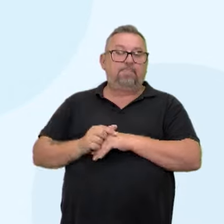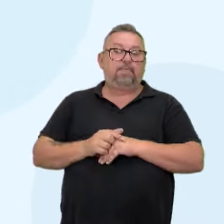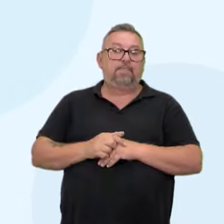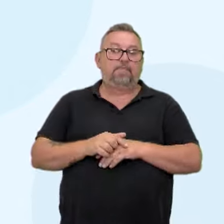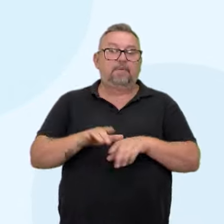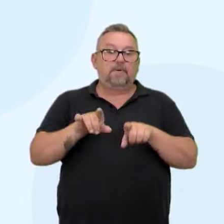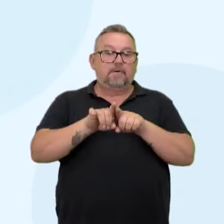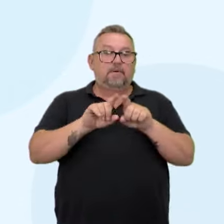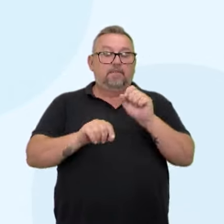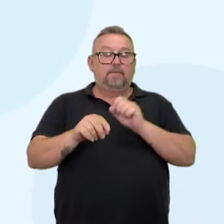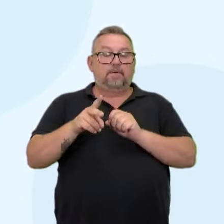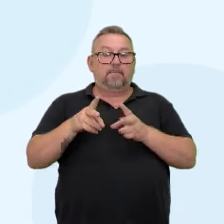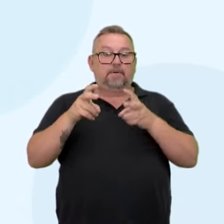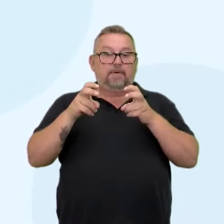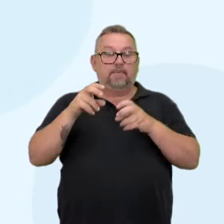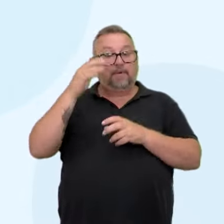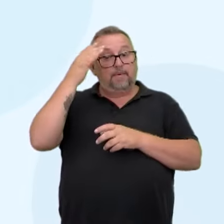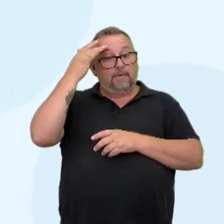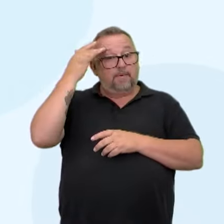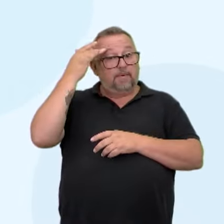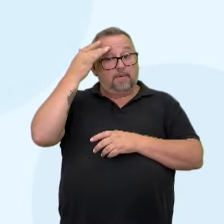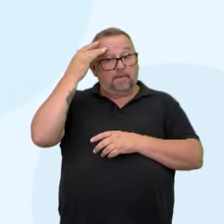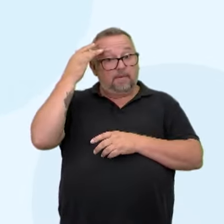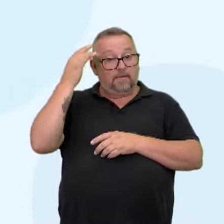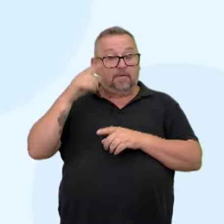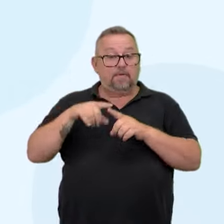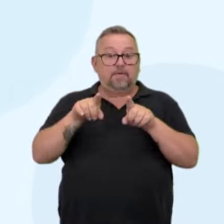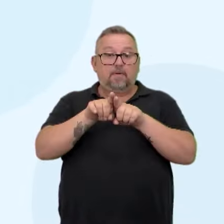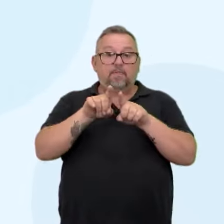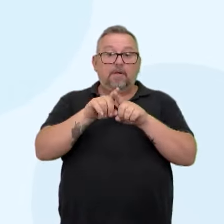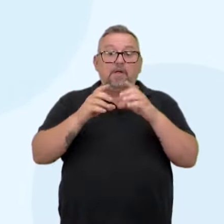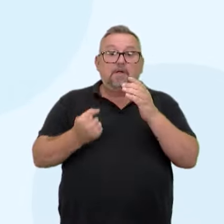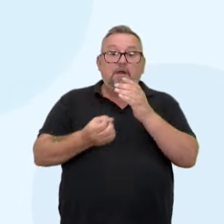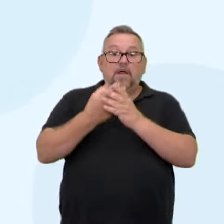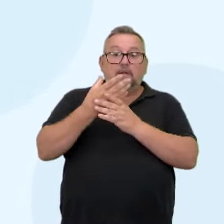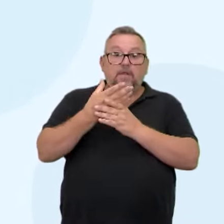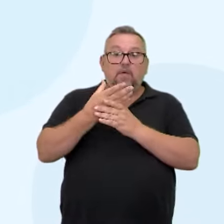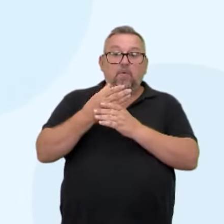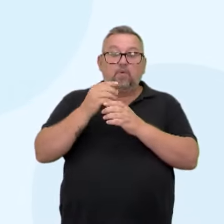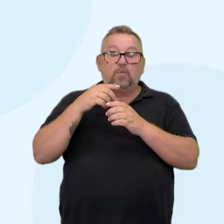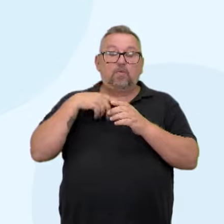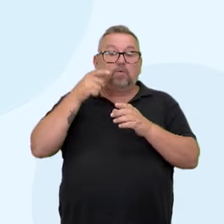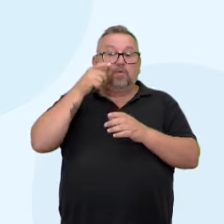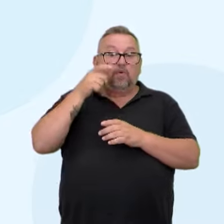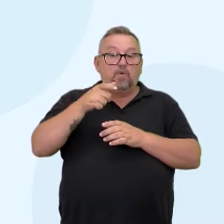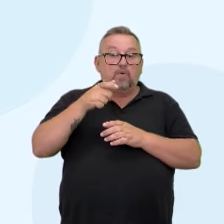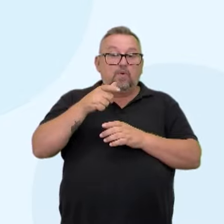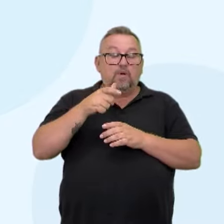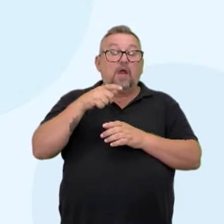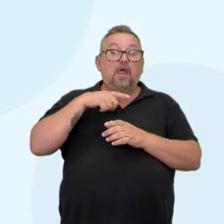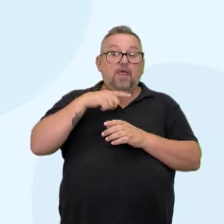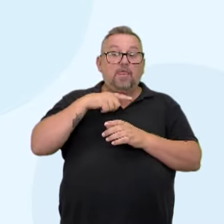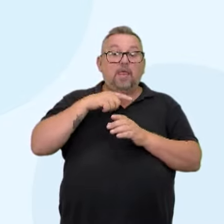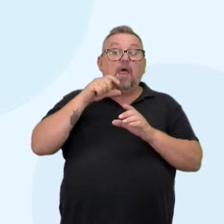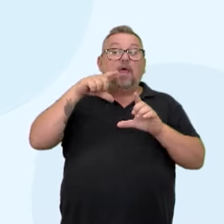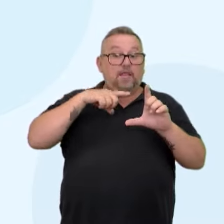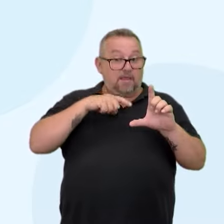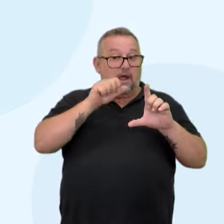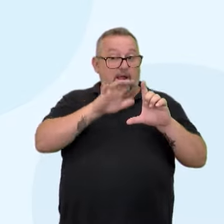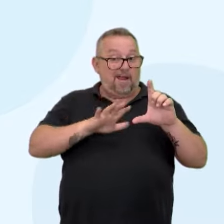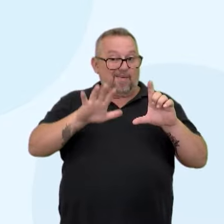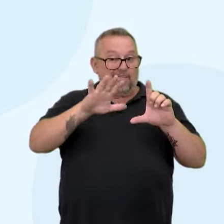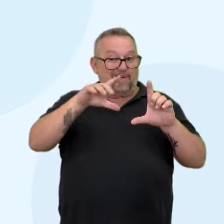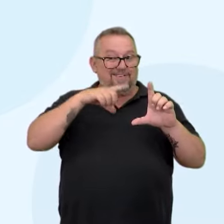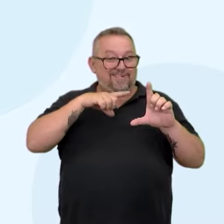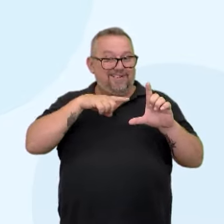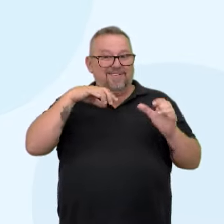o estudante perceber a trajetória, projetar a criação do observatório, tá na mídia, tá no mundo, fazer um projeto aí, começar